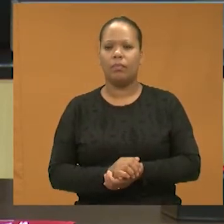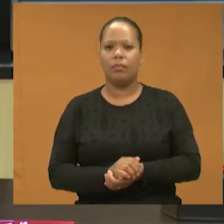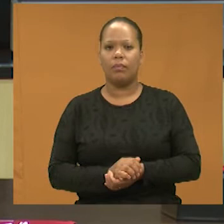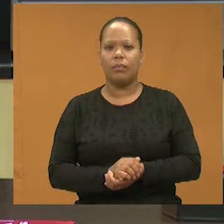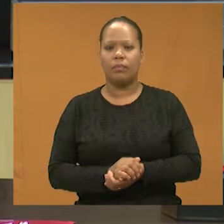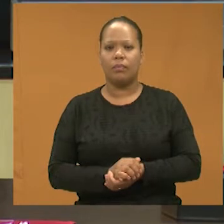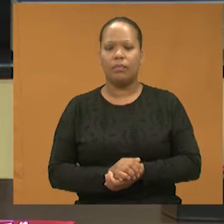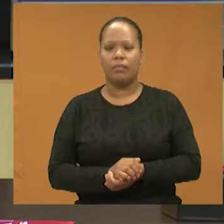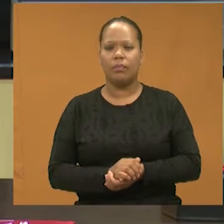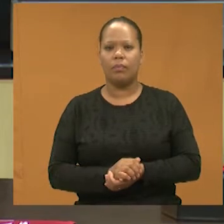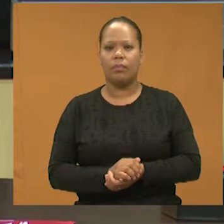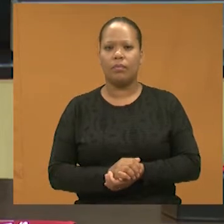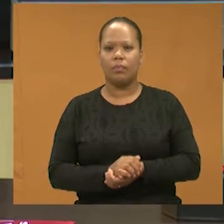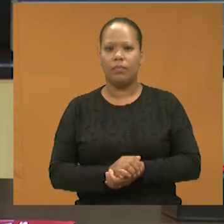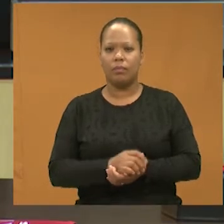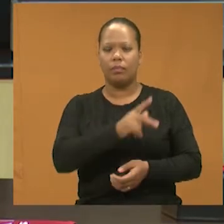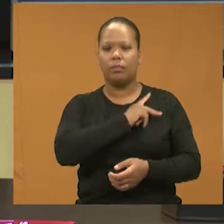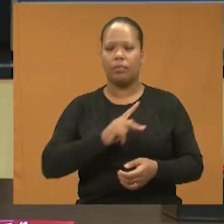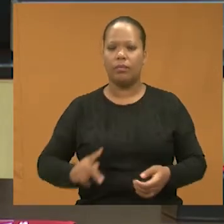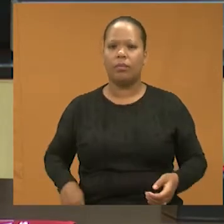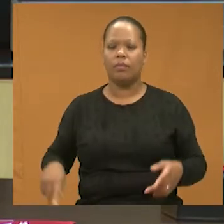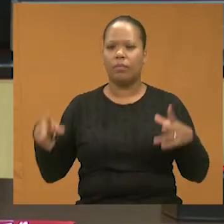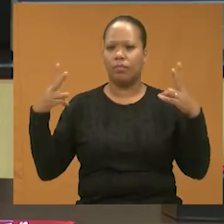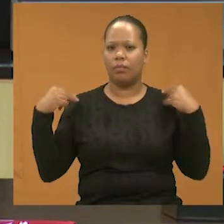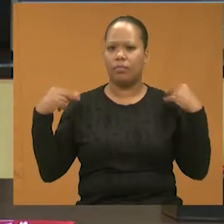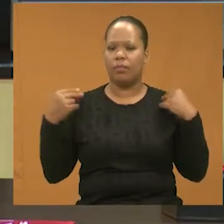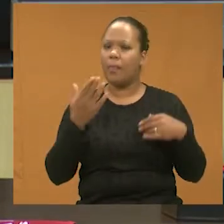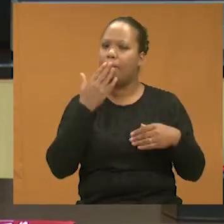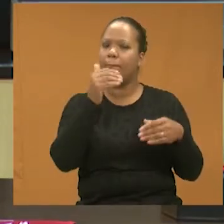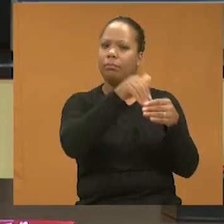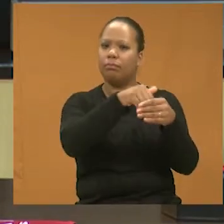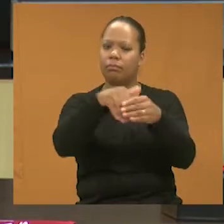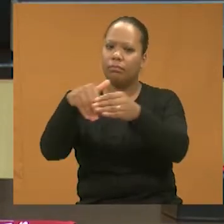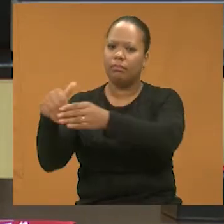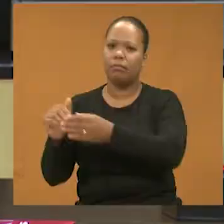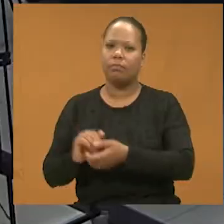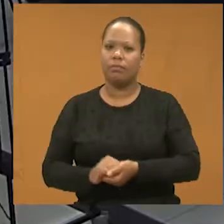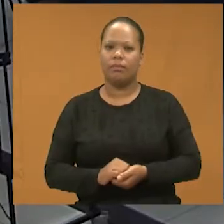presidente, foi solicitado votação.